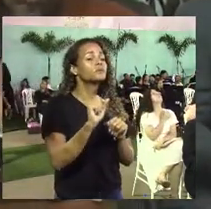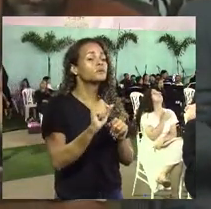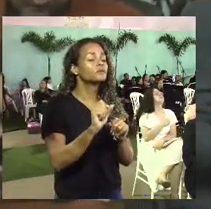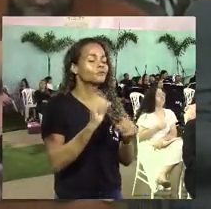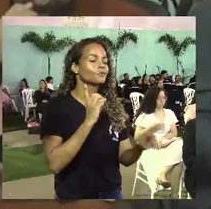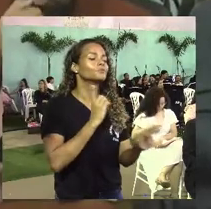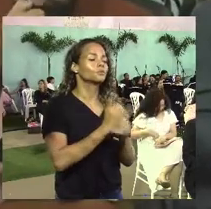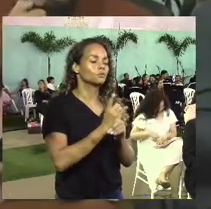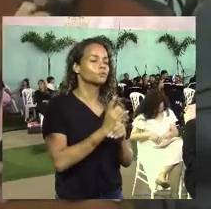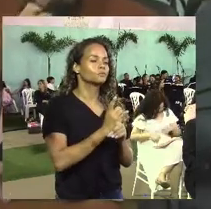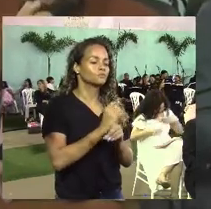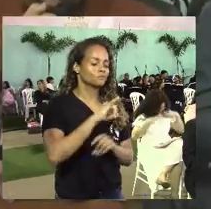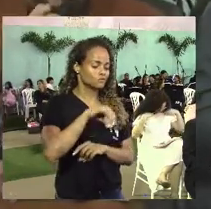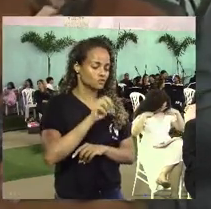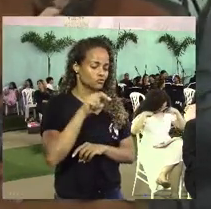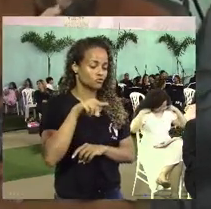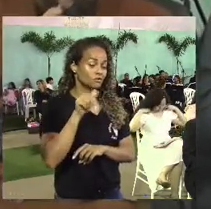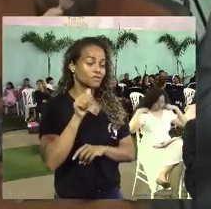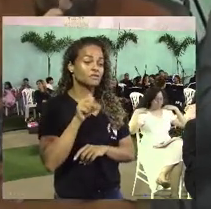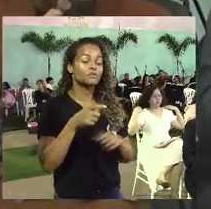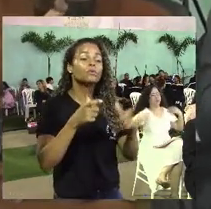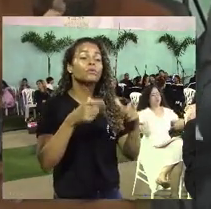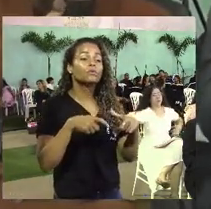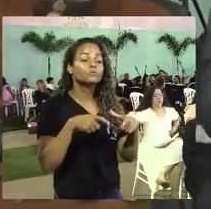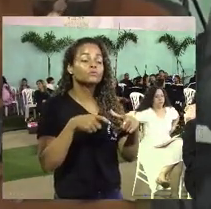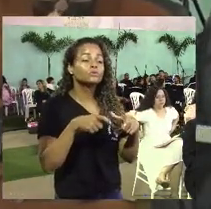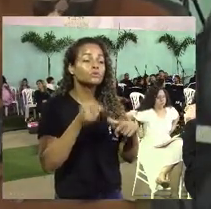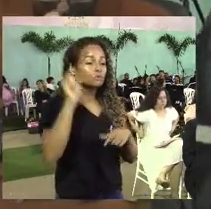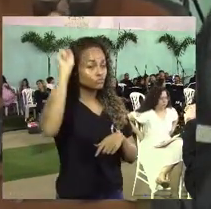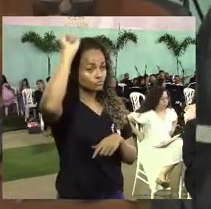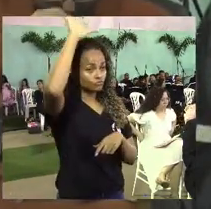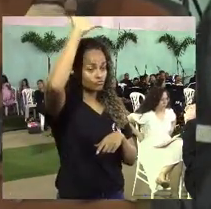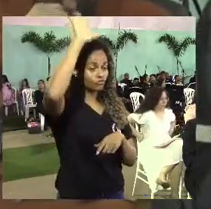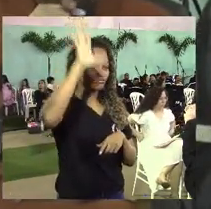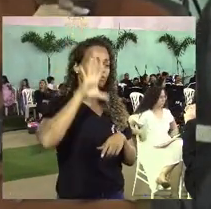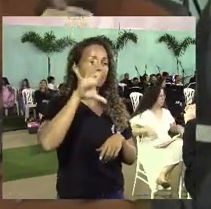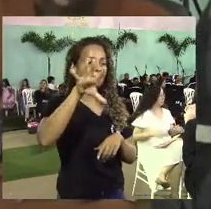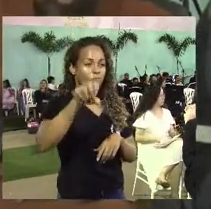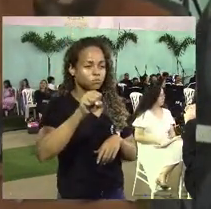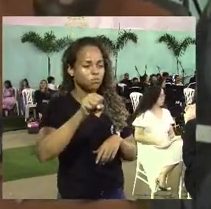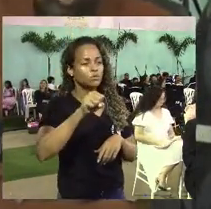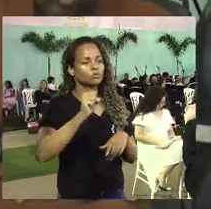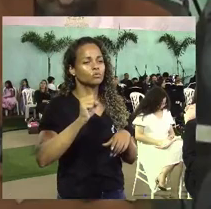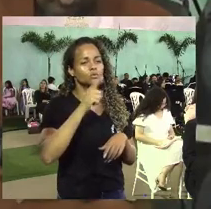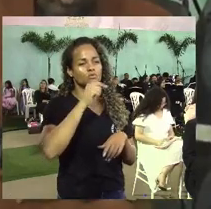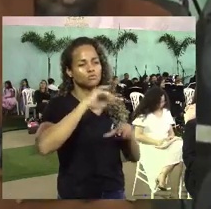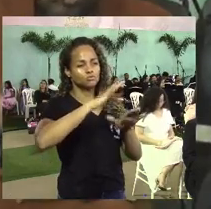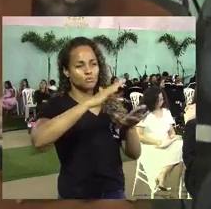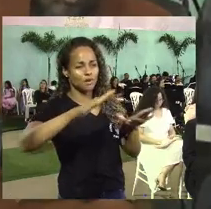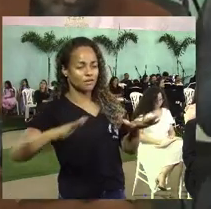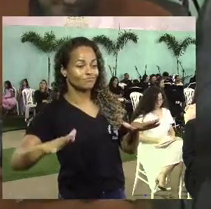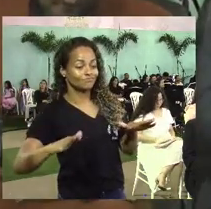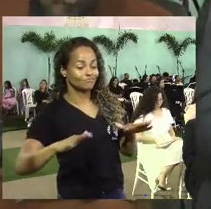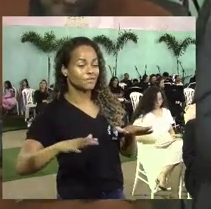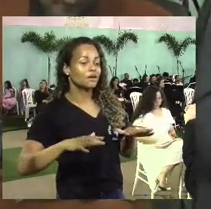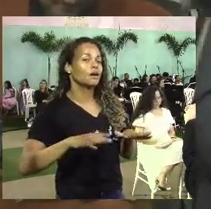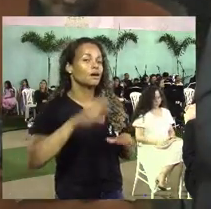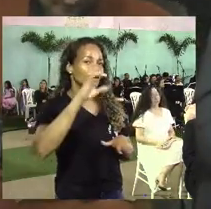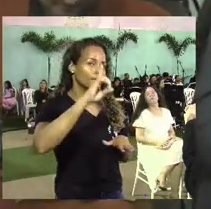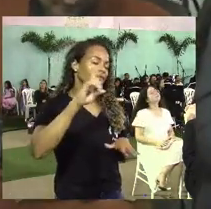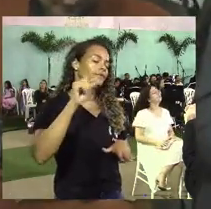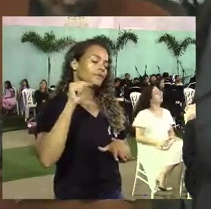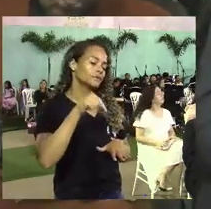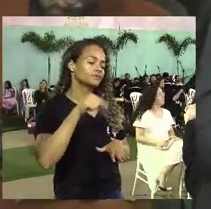Deus o encontrou através do ventre da baleia aquele submarino de Deus conduziu ele até nínive para